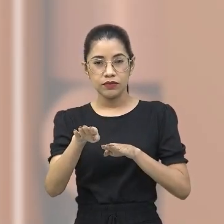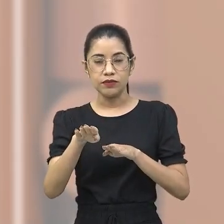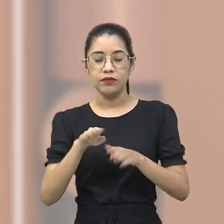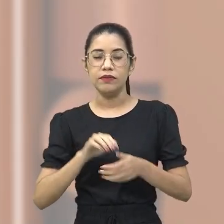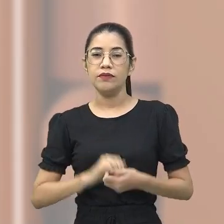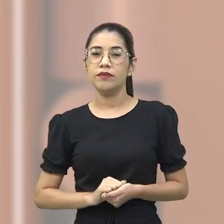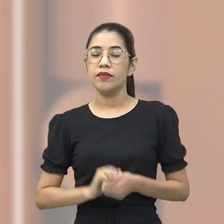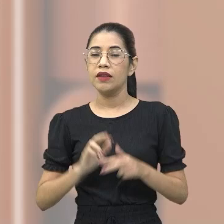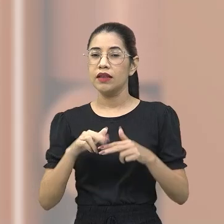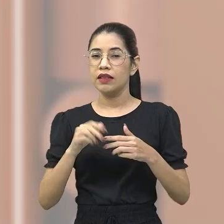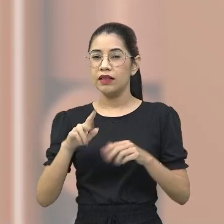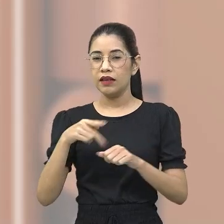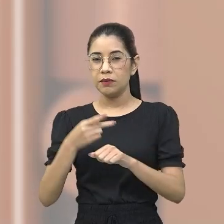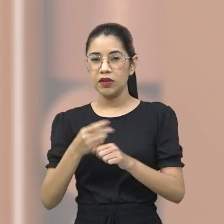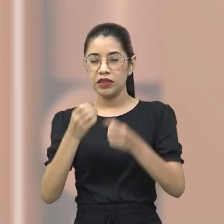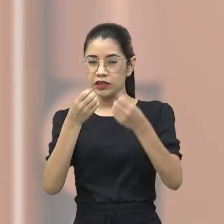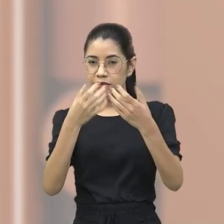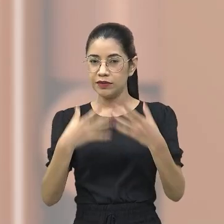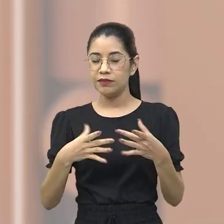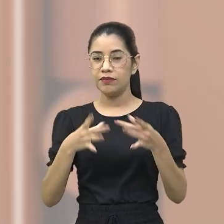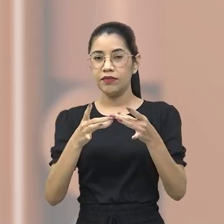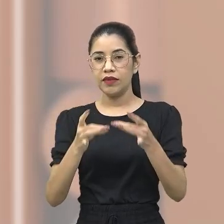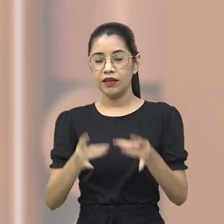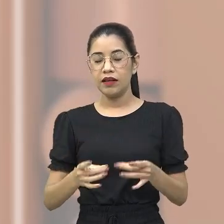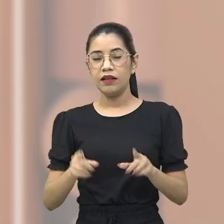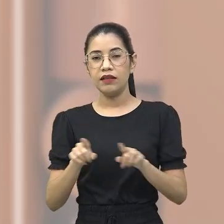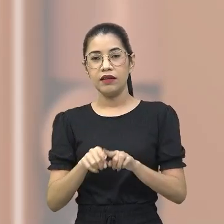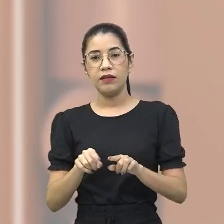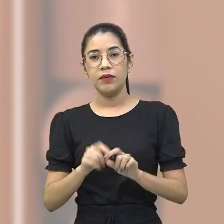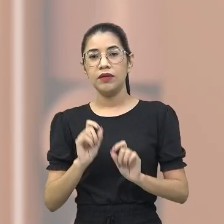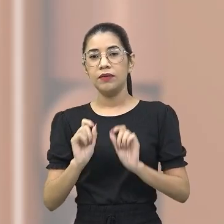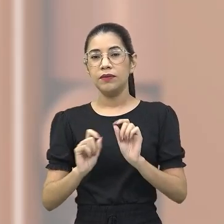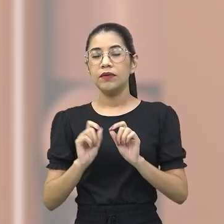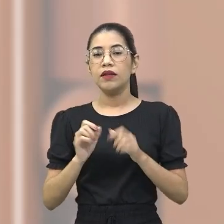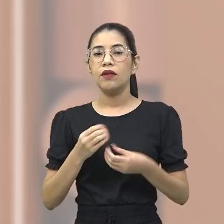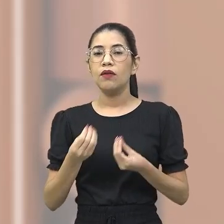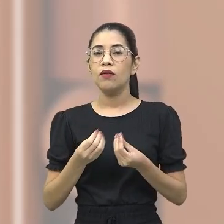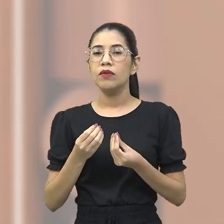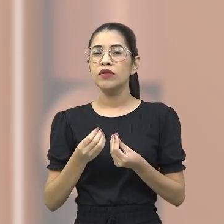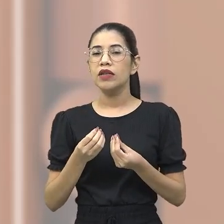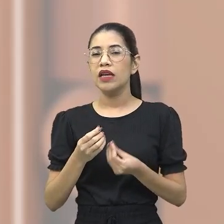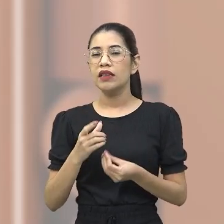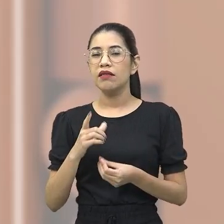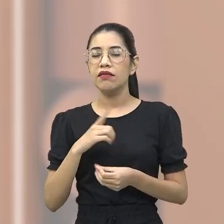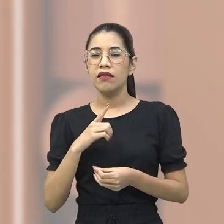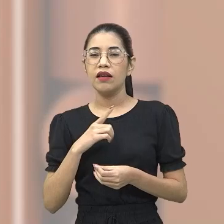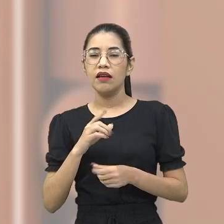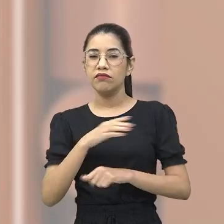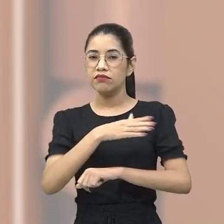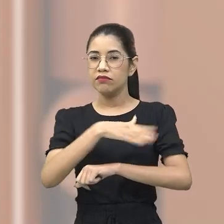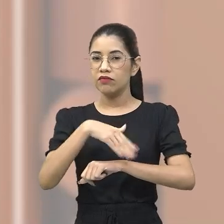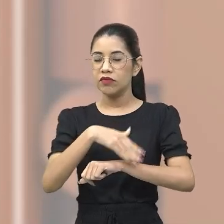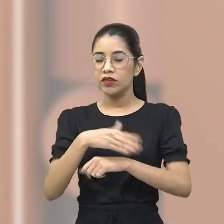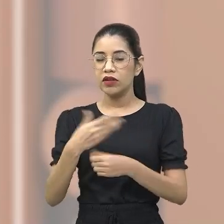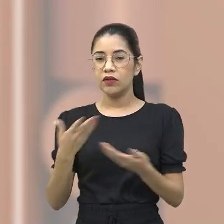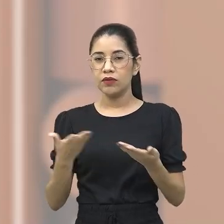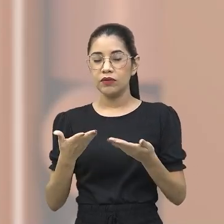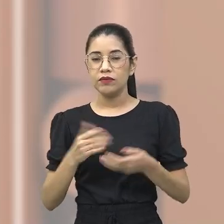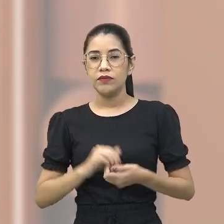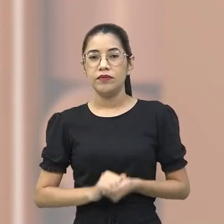isso que a gente vai ver mais à frente com relação eh à situação das rodovias do nosso país né a